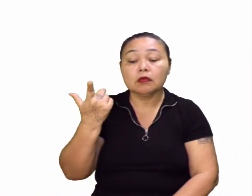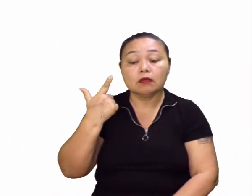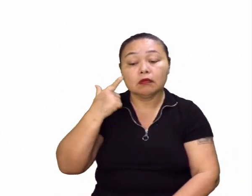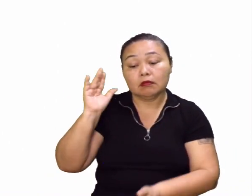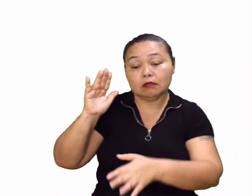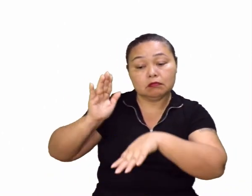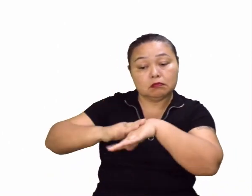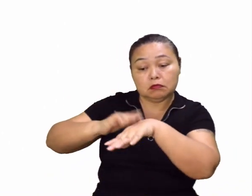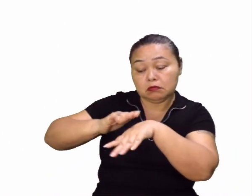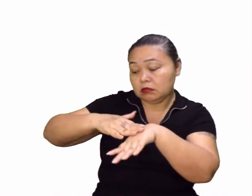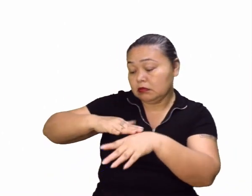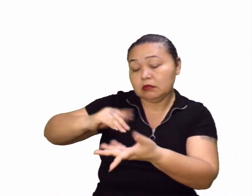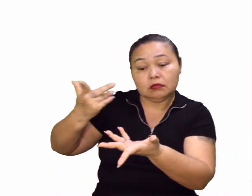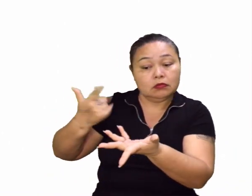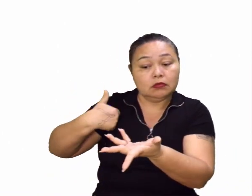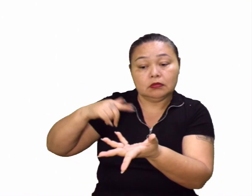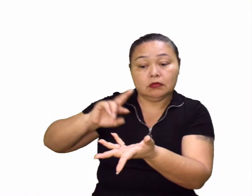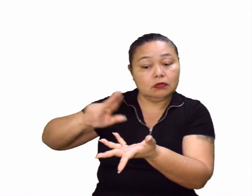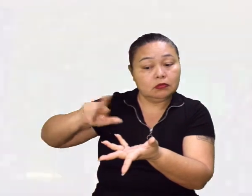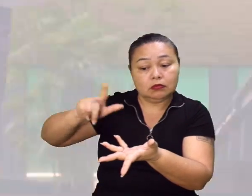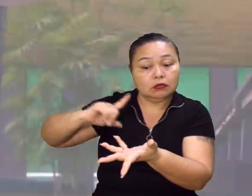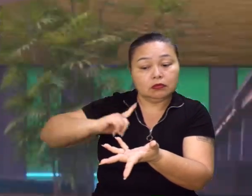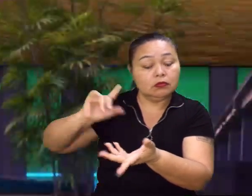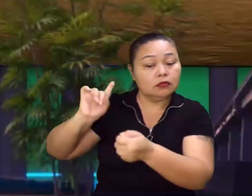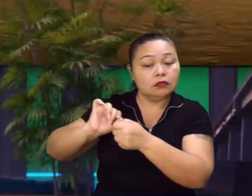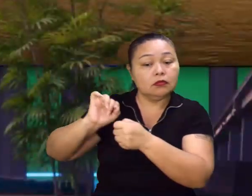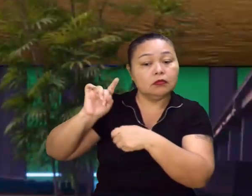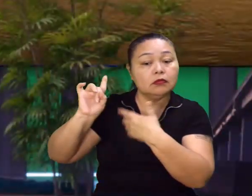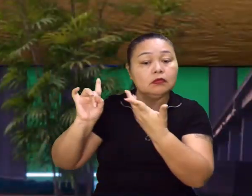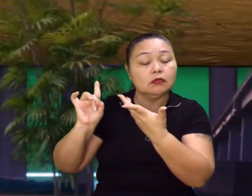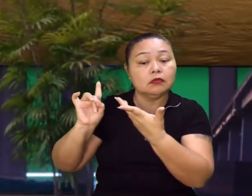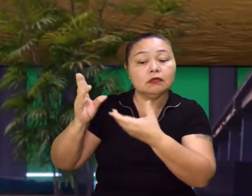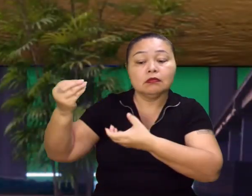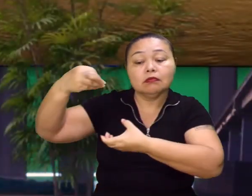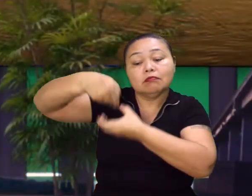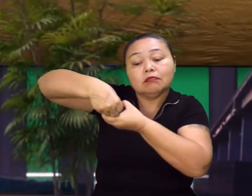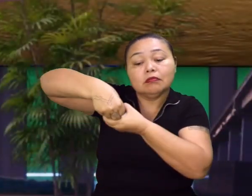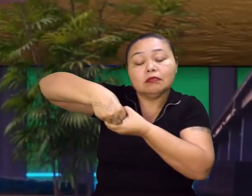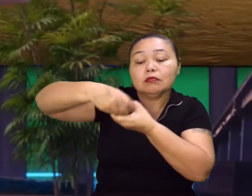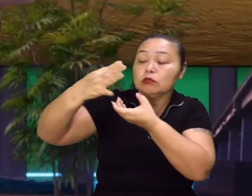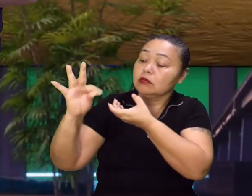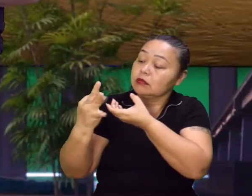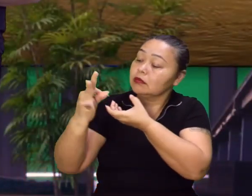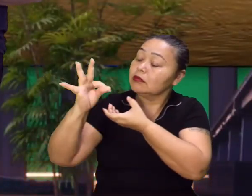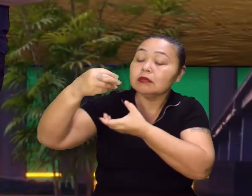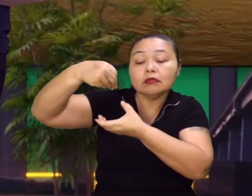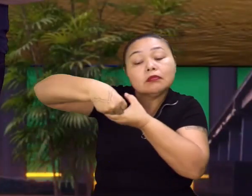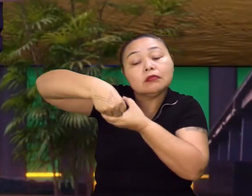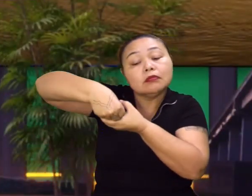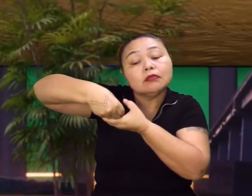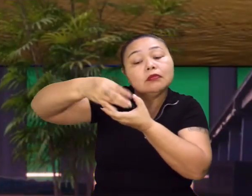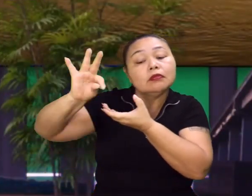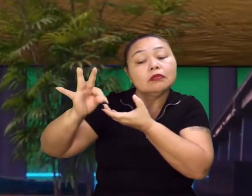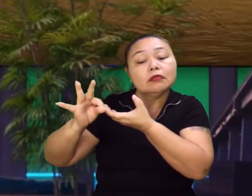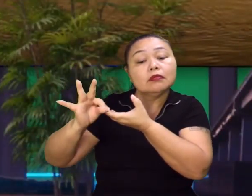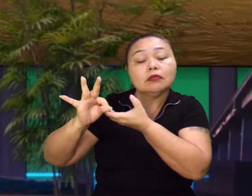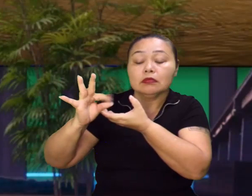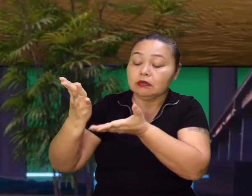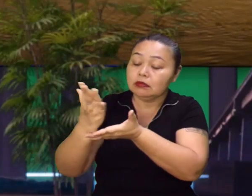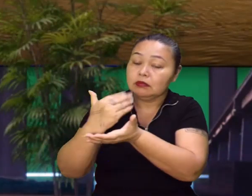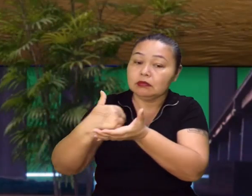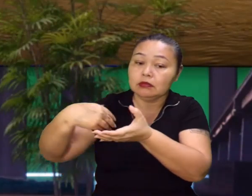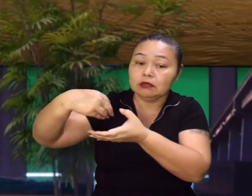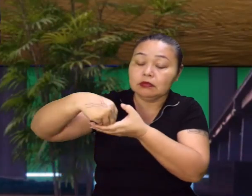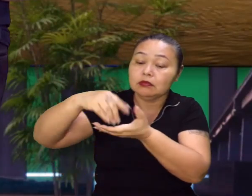manual, é uma cartografia onde a gente tem, ela está embutido aí a tecnologia, e essa